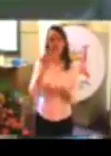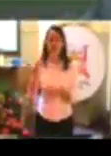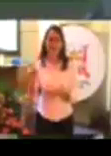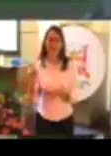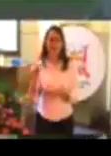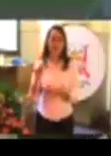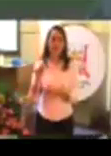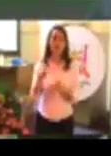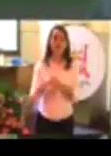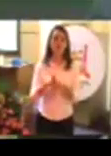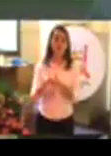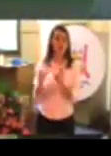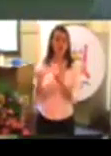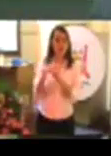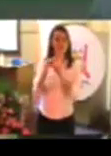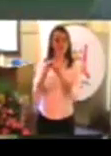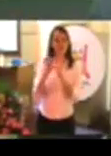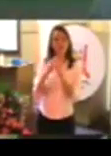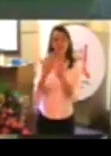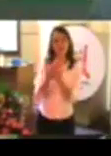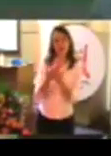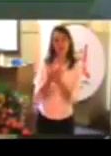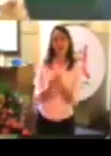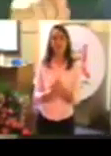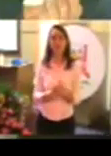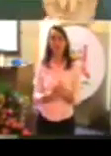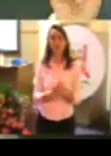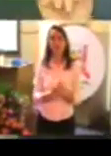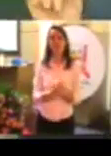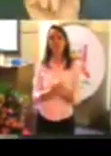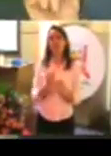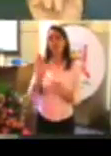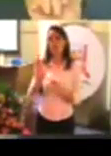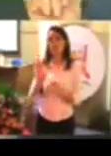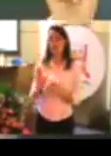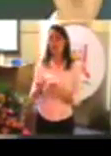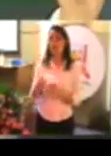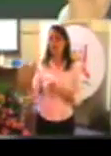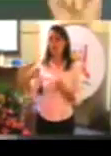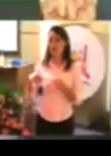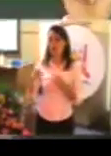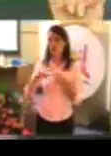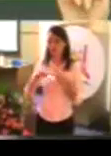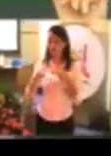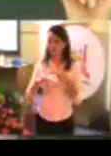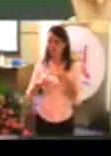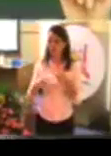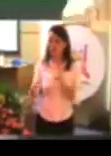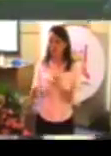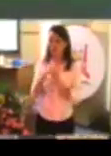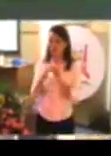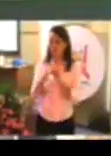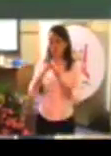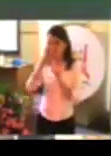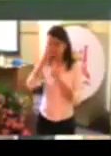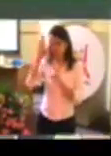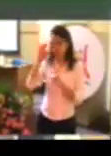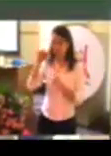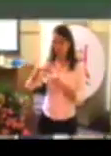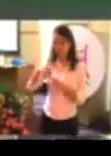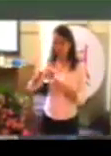grande parceiro da Escola do Legislativo. Mas a senhora tem dois grandes parceiros aqui no